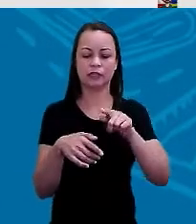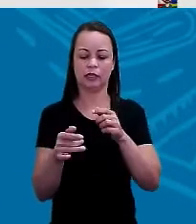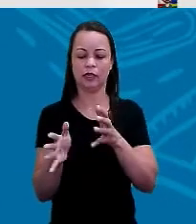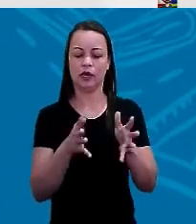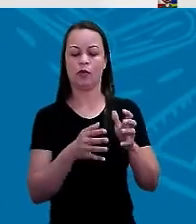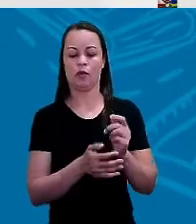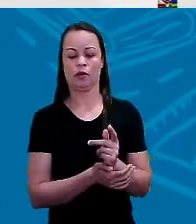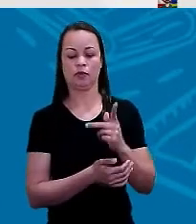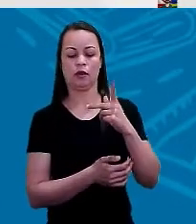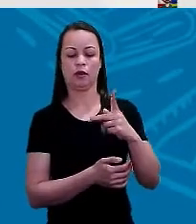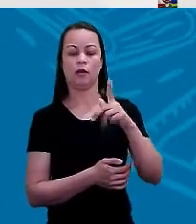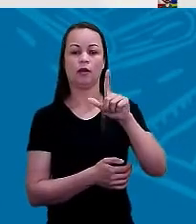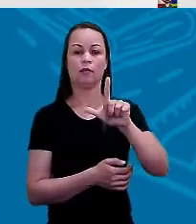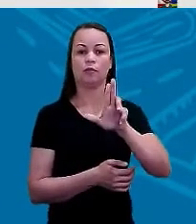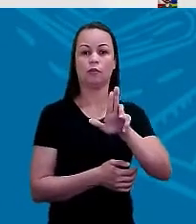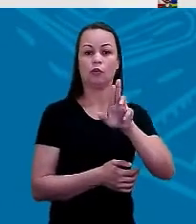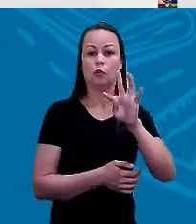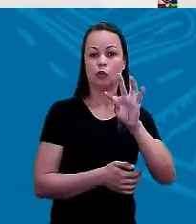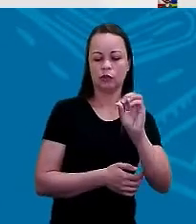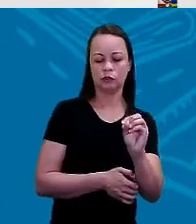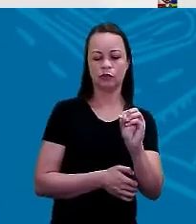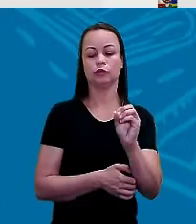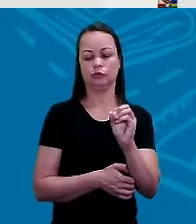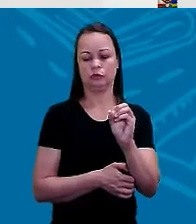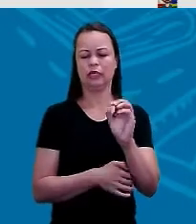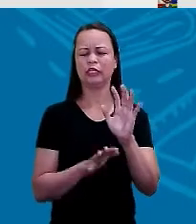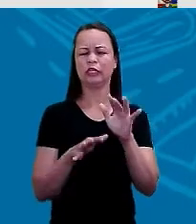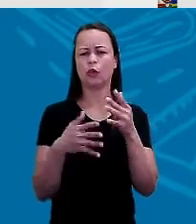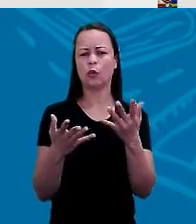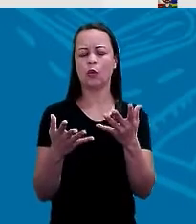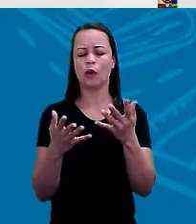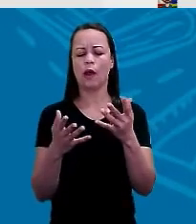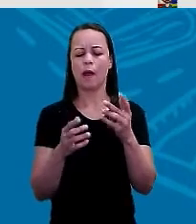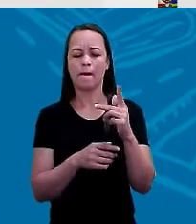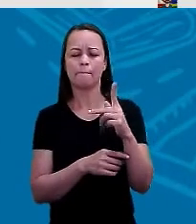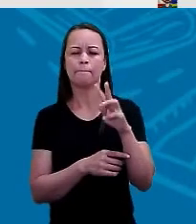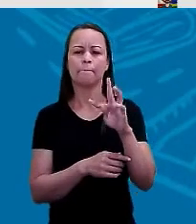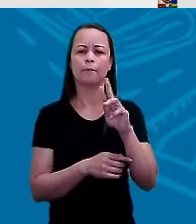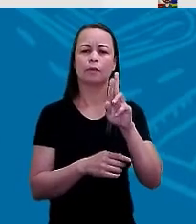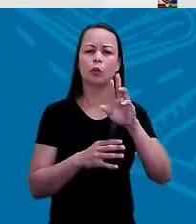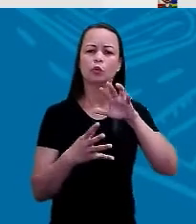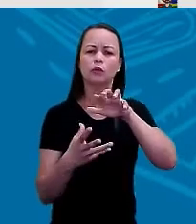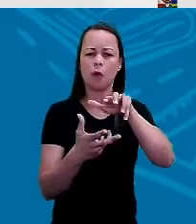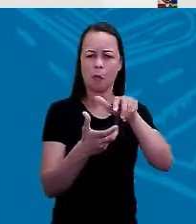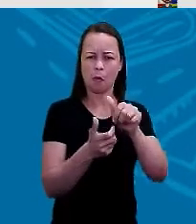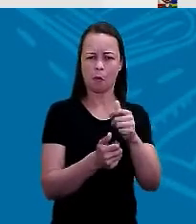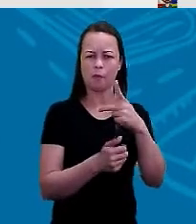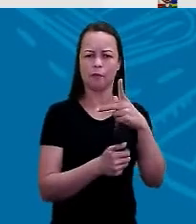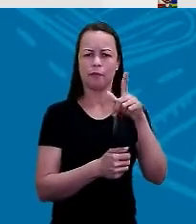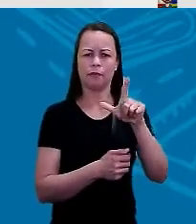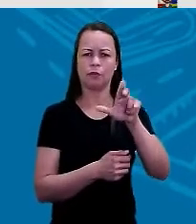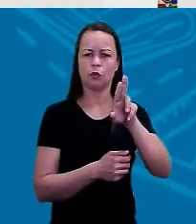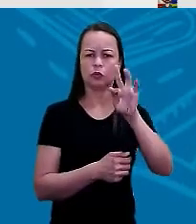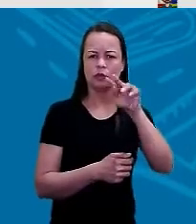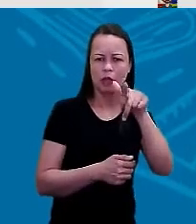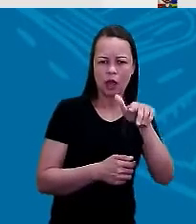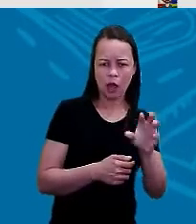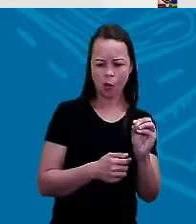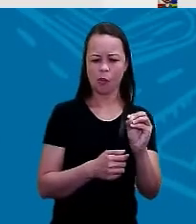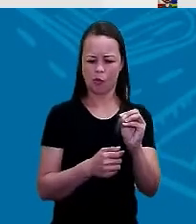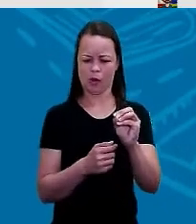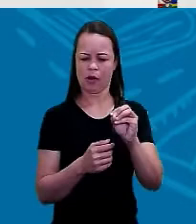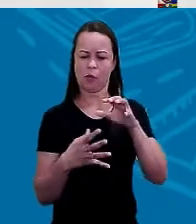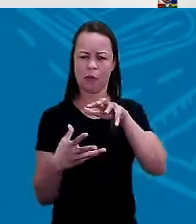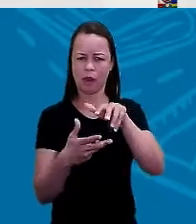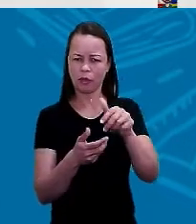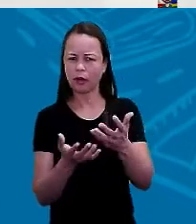planet. Plutão era um planeta. Como assim era? Ele não é mais. Ele existe, porém não é mais planeta.